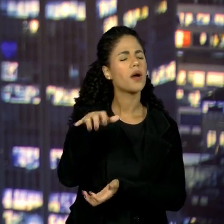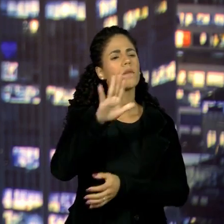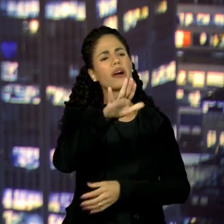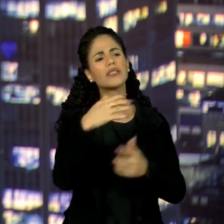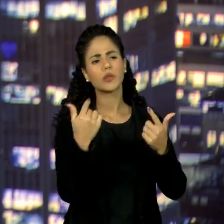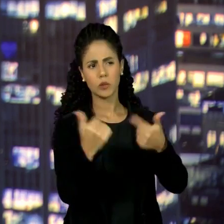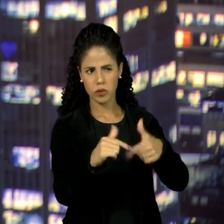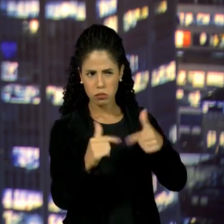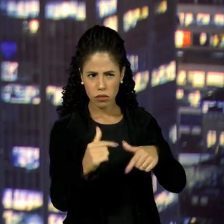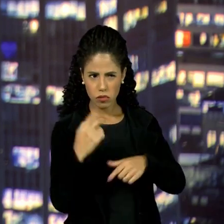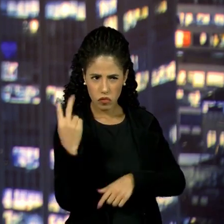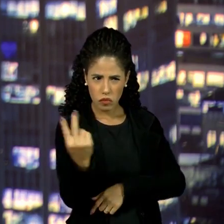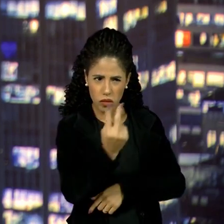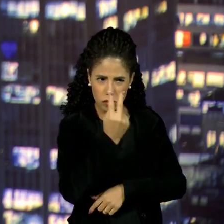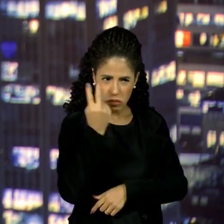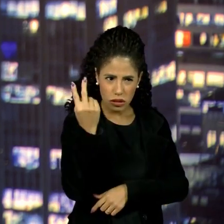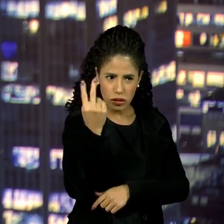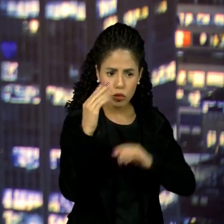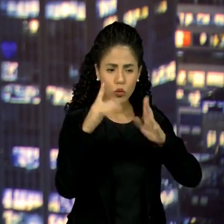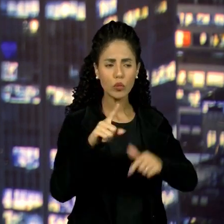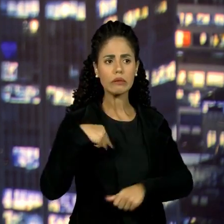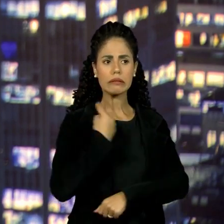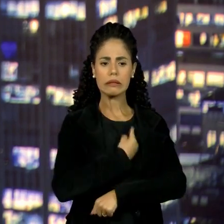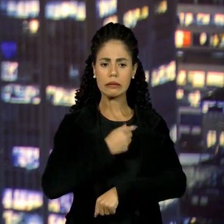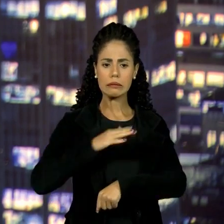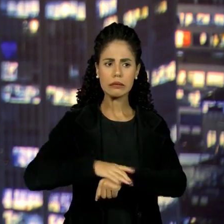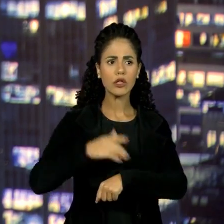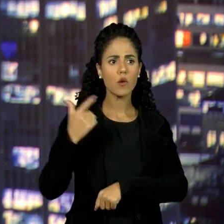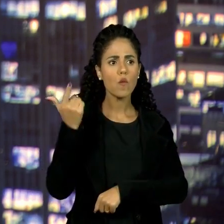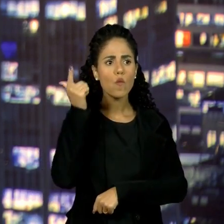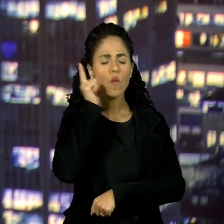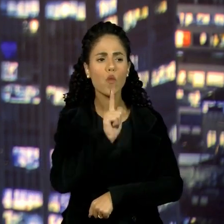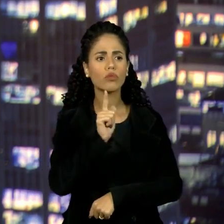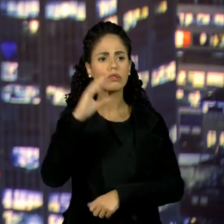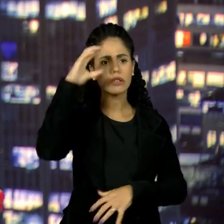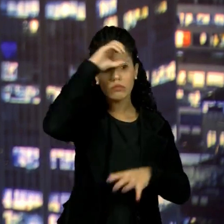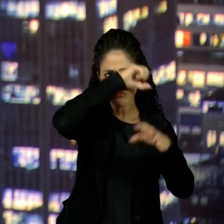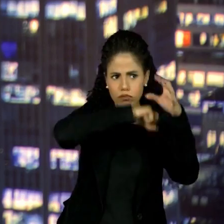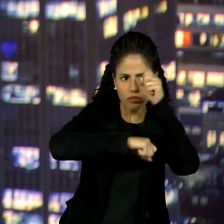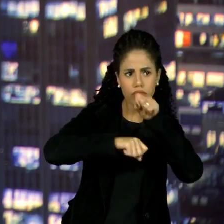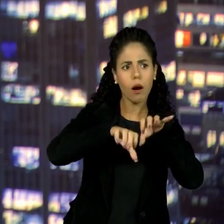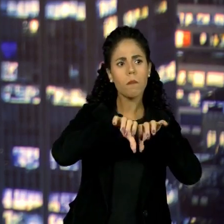dar valor para tudo que eu construí, para todos os meus saberes? Eu vou ter